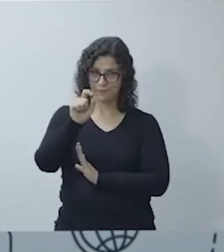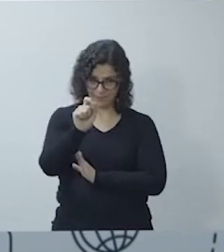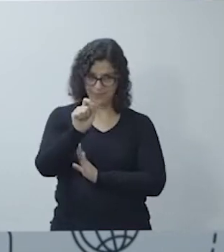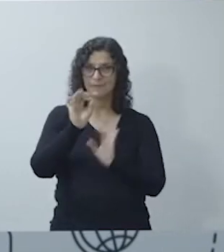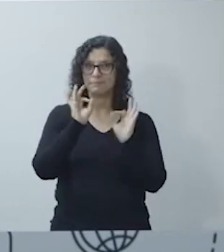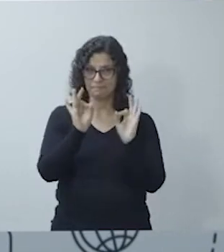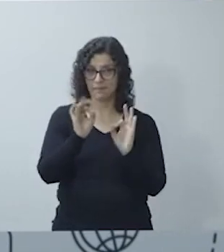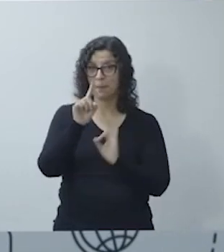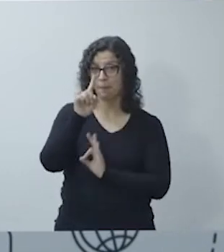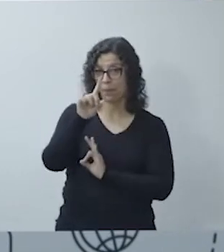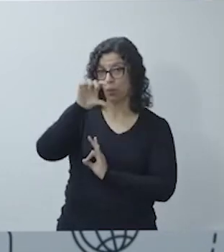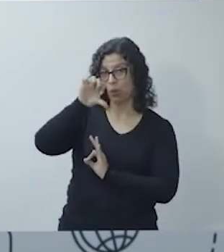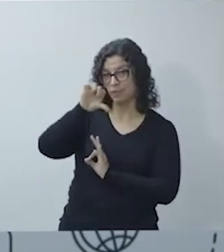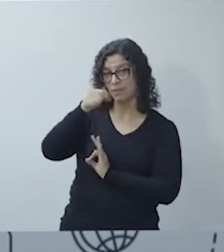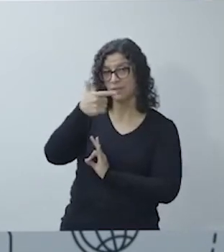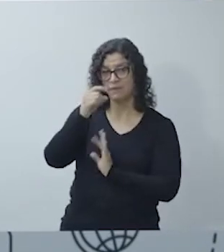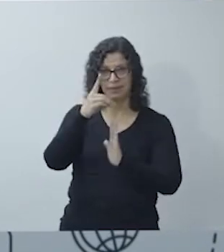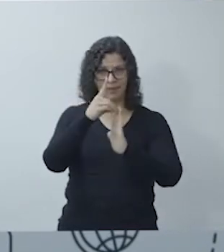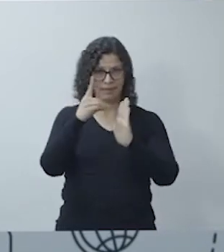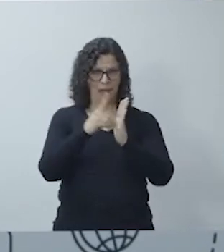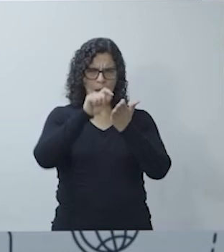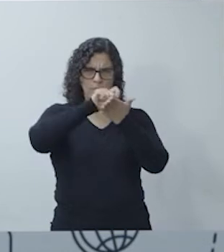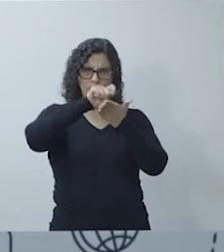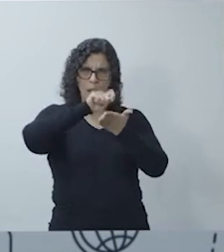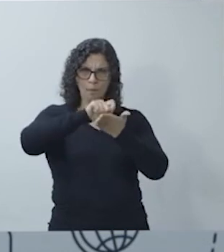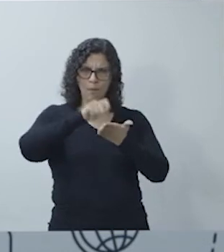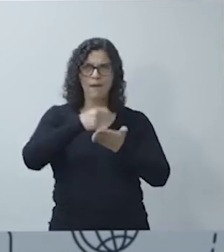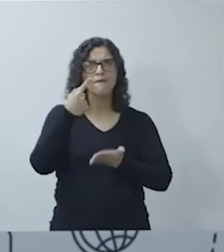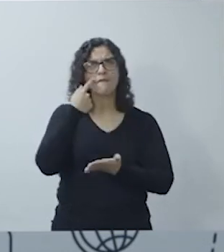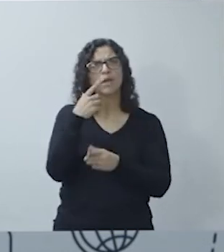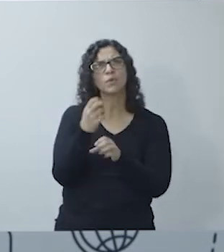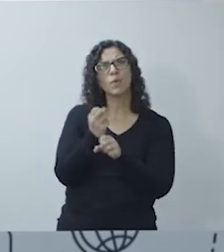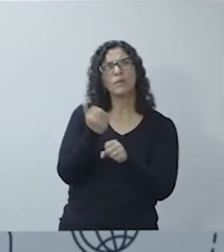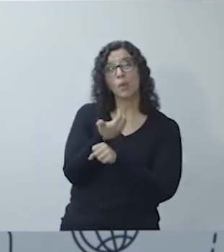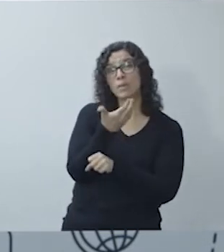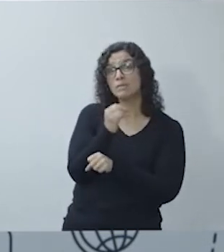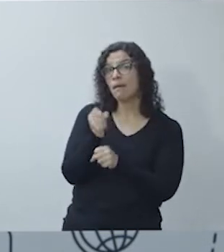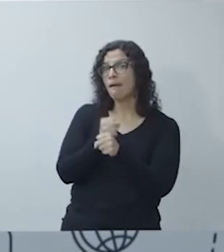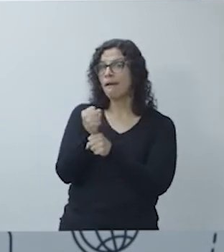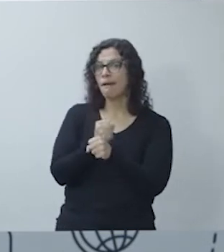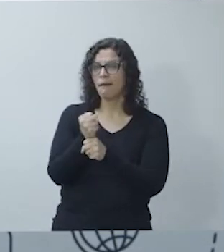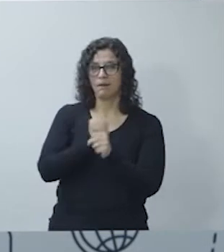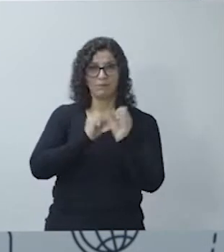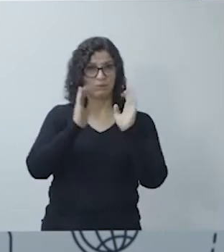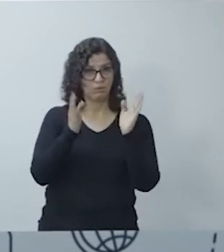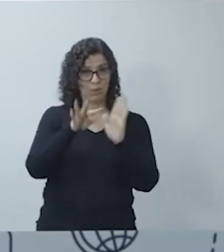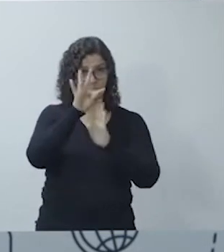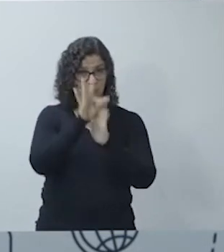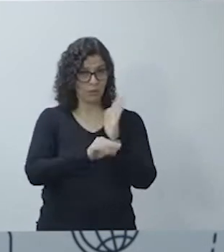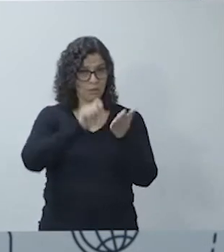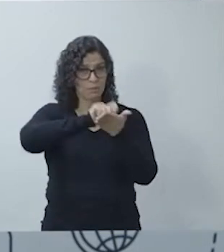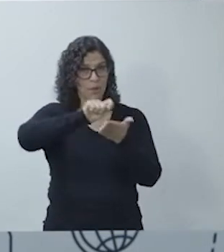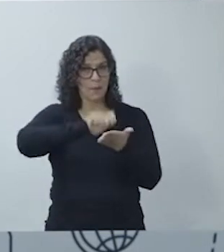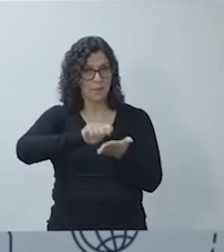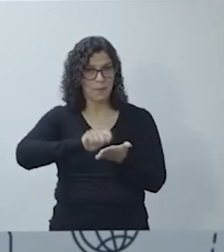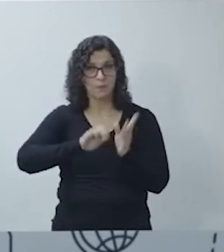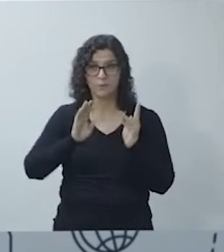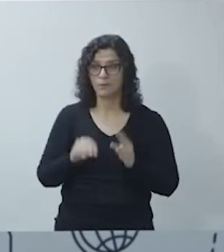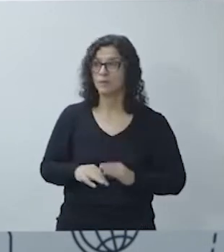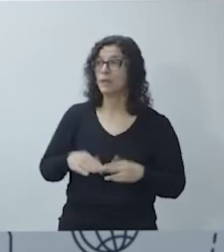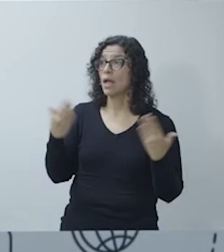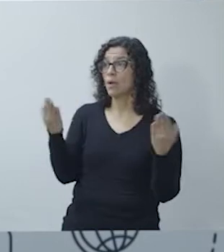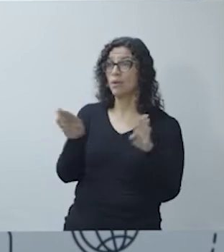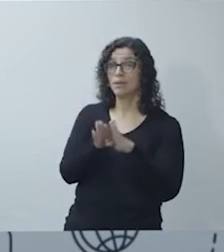1920. 1920, então nós temos aí, vamos calcular, 100 anos, né? Mais ou menos que esse texto foi